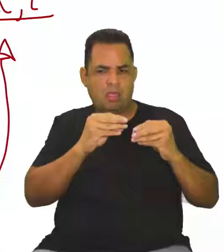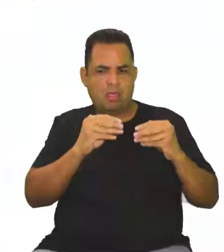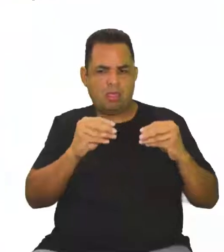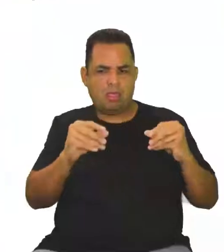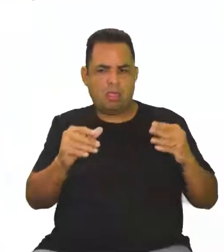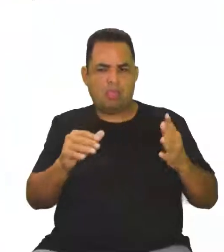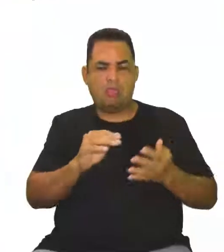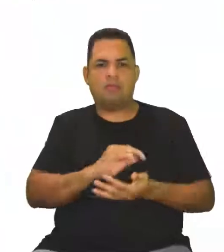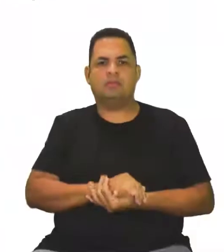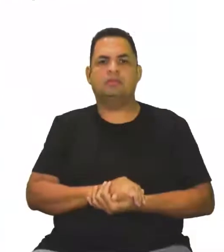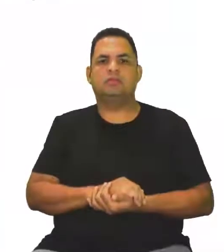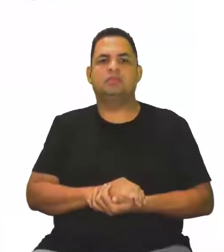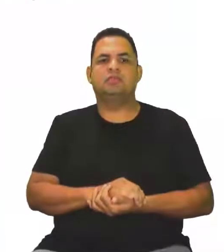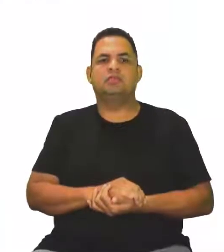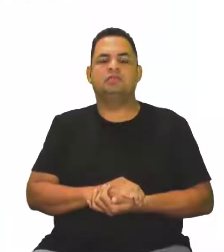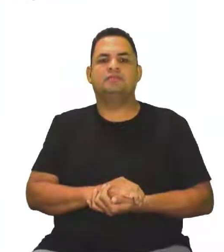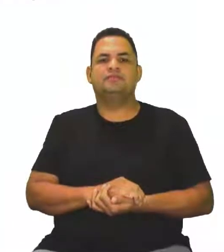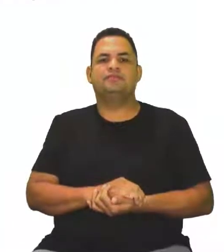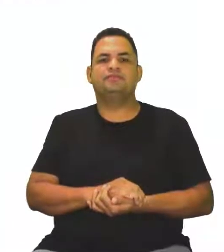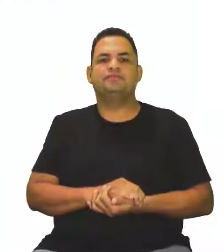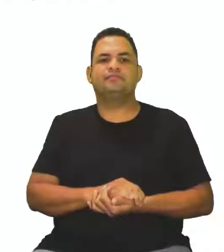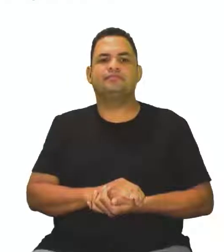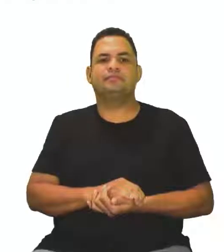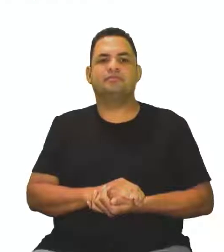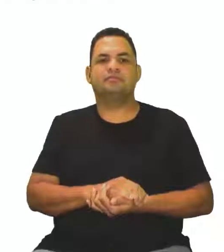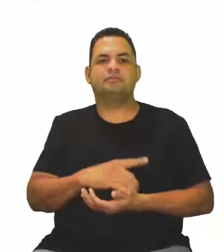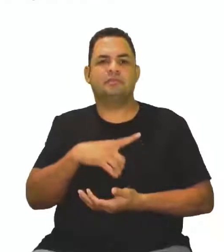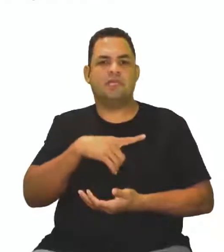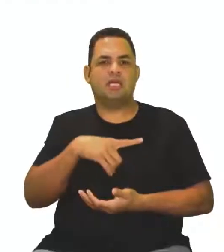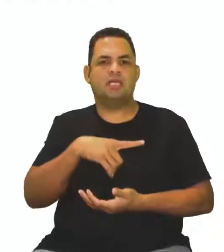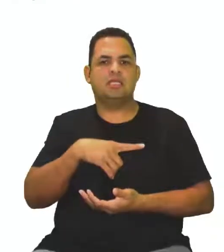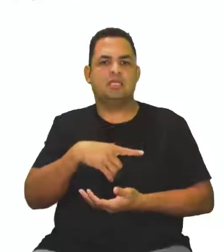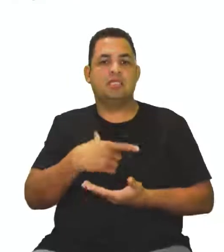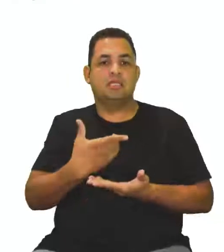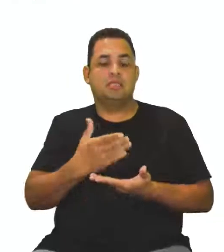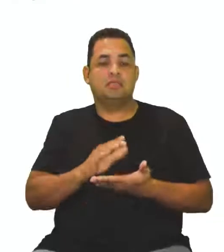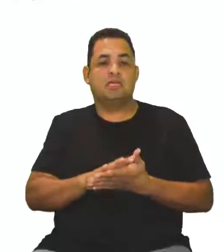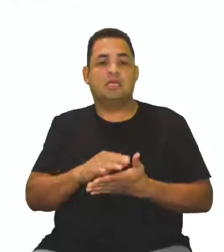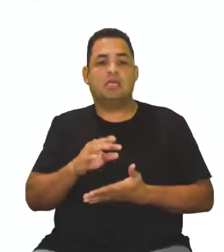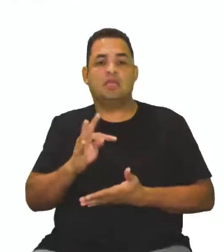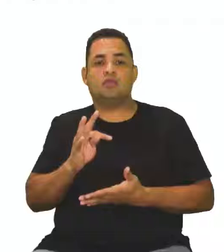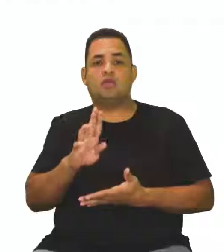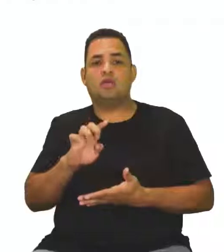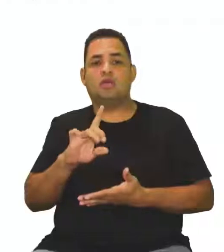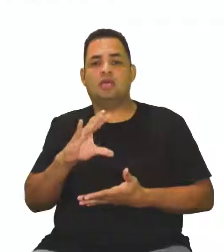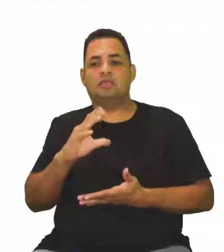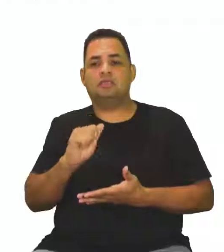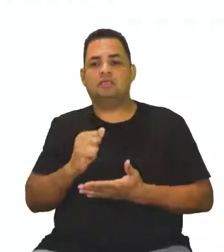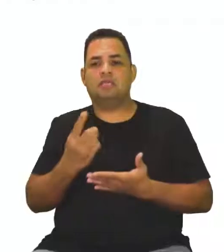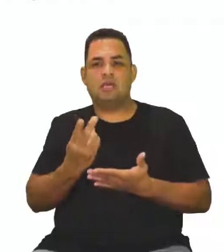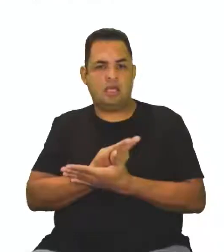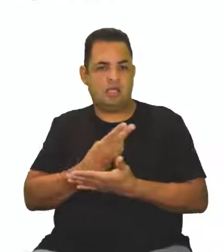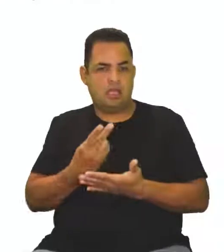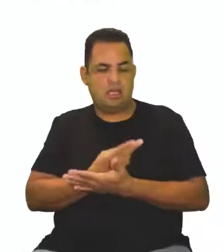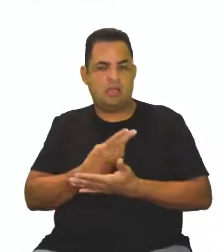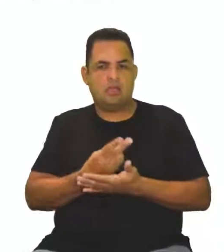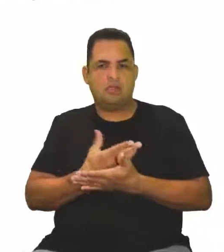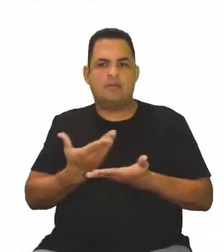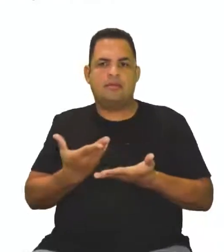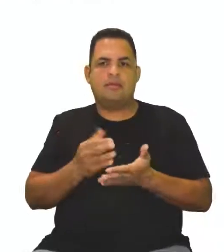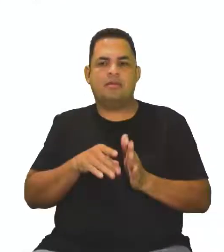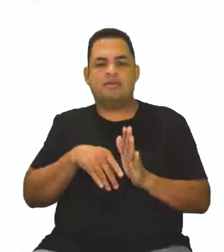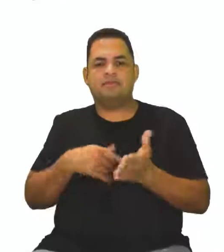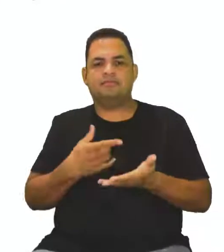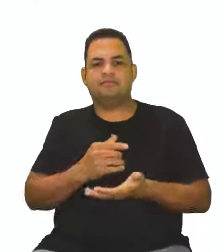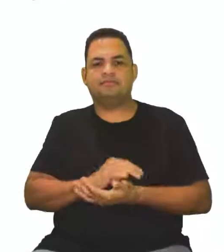Bom, como tudo na vida, a gente tem a questão da tolerância e erro, tá? Né? Que nem você fazer uma pesquisa,